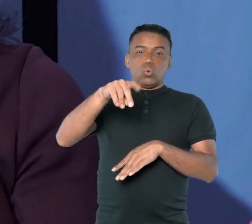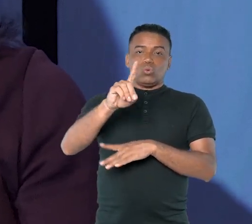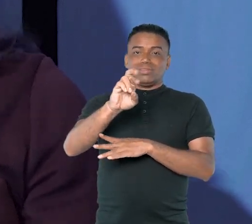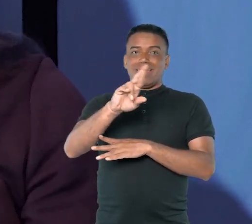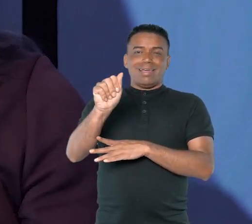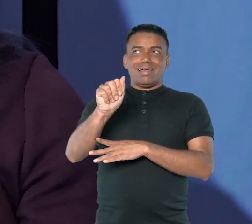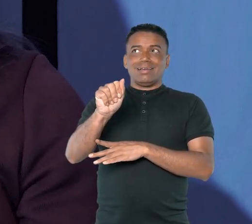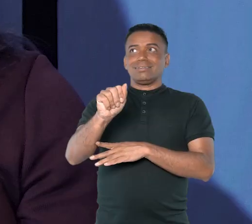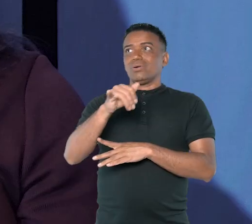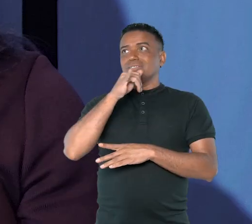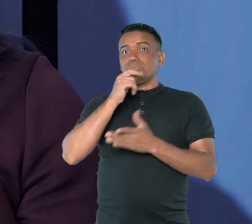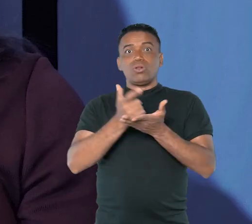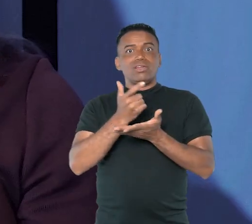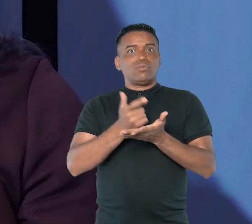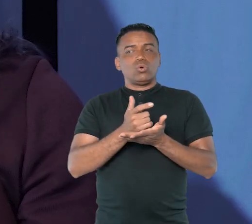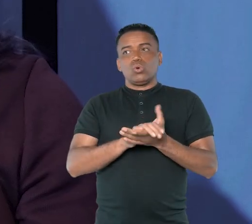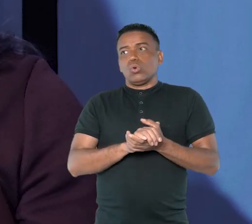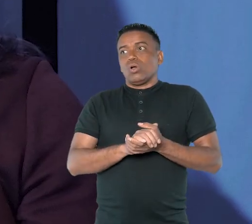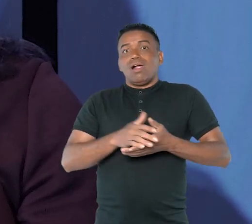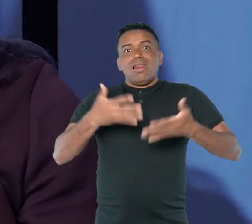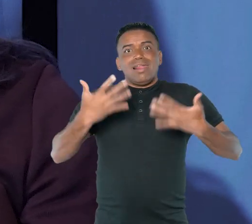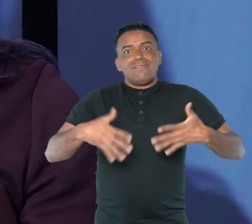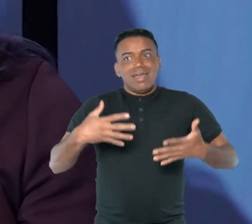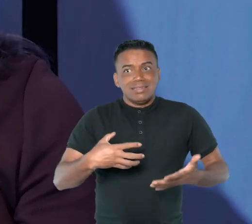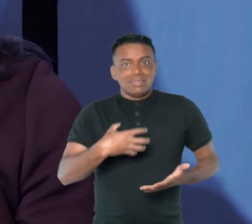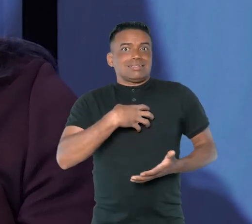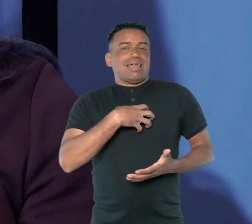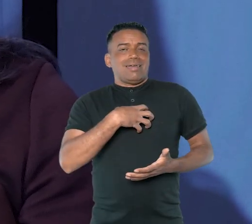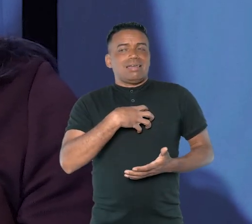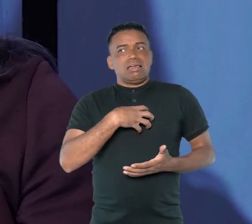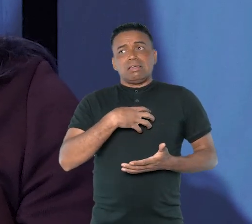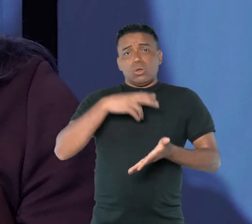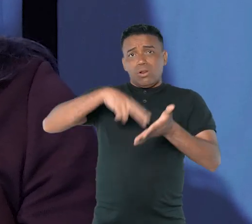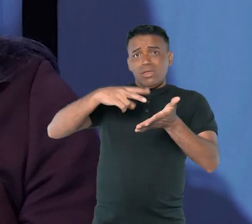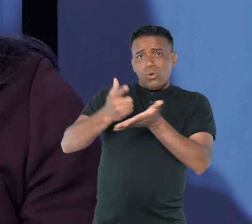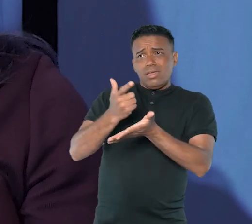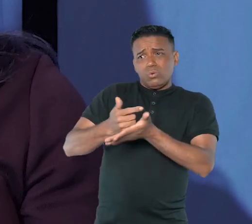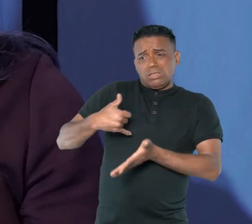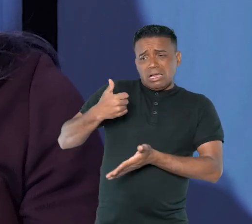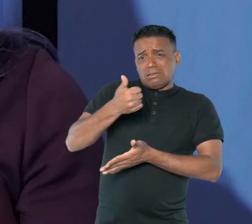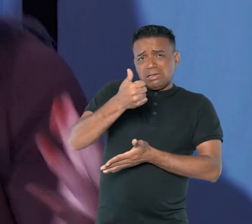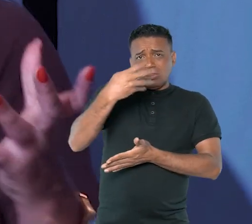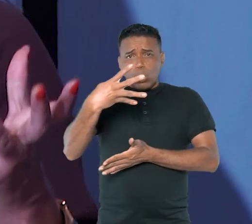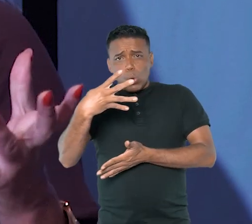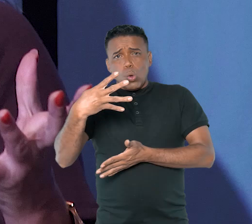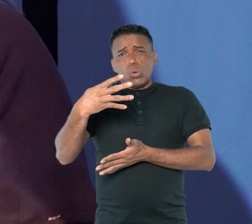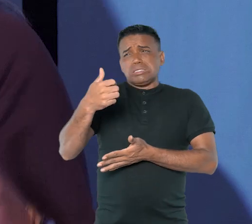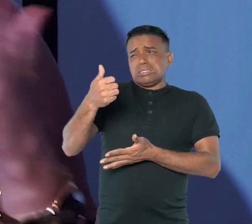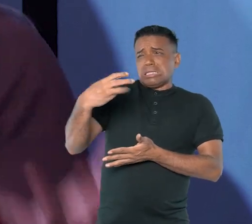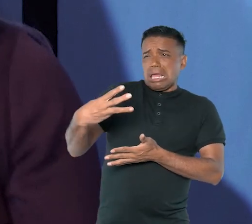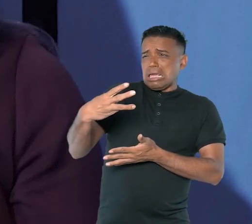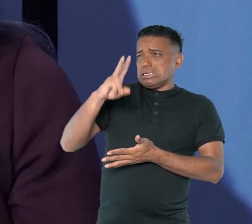Insustentável Leveza do Ser teve na minha vida de leitora. Eu devia ter 14, 15 anos, 16, talvez, não me lembro exatamente. E eu li aquele livro,